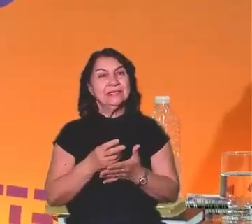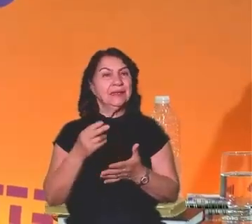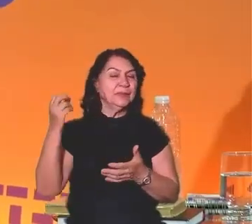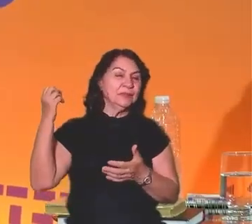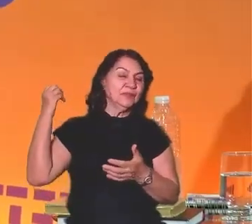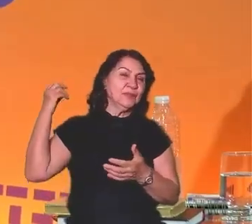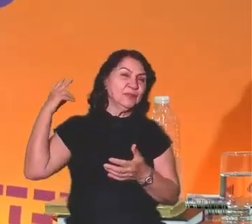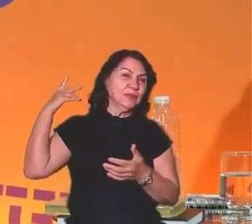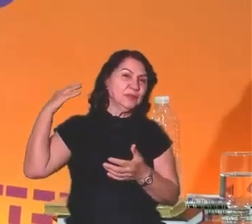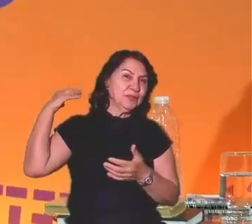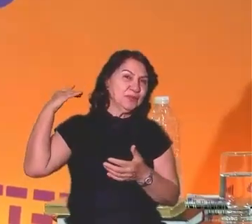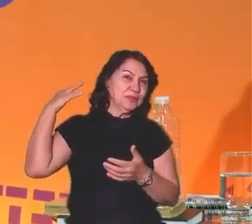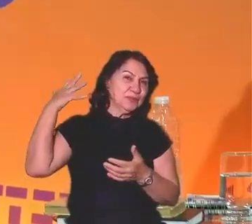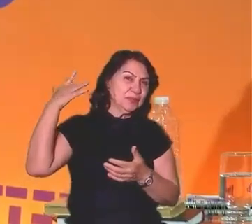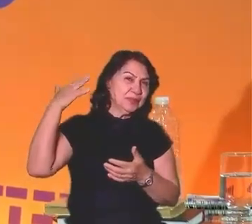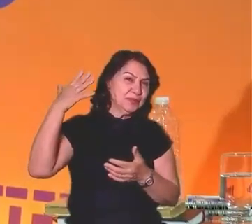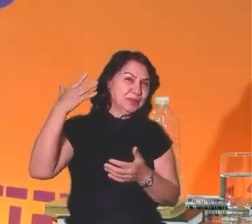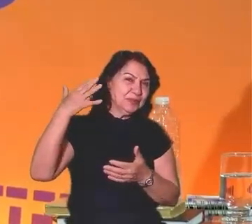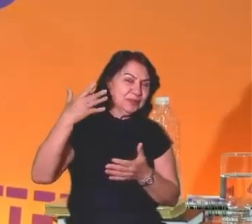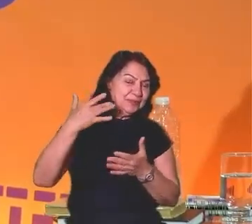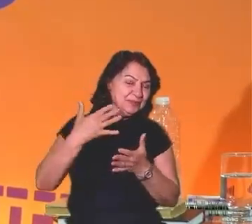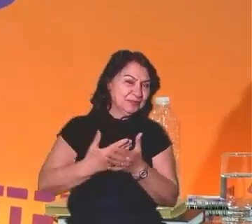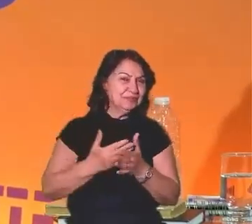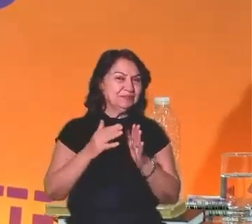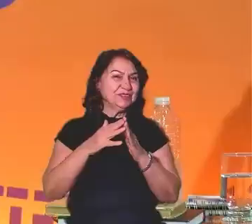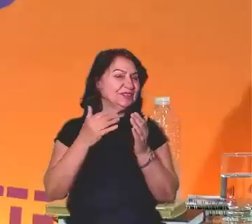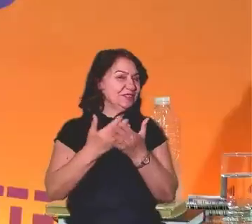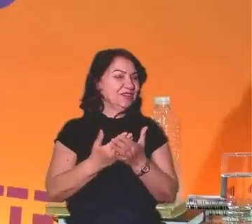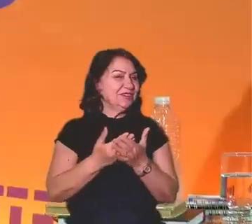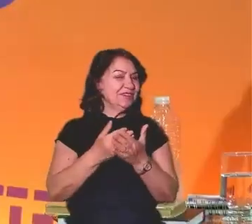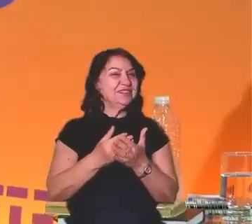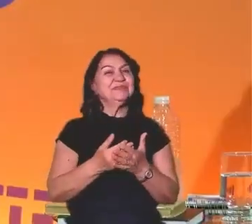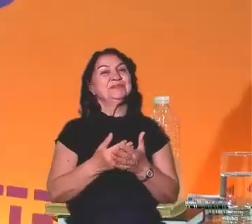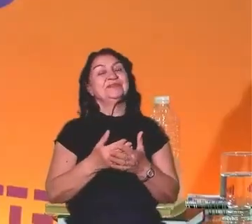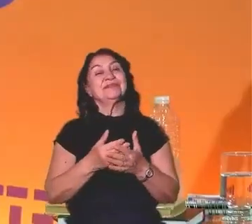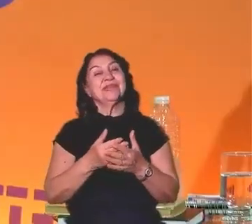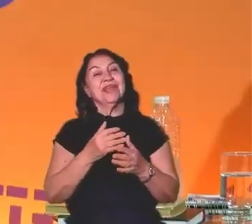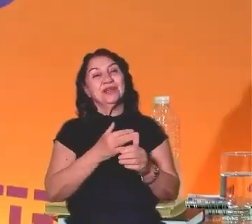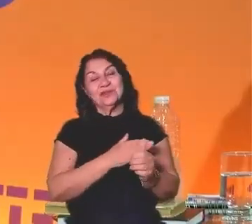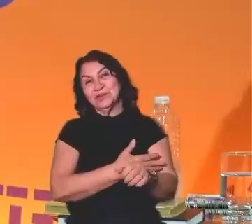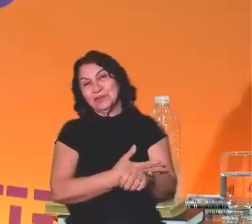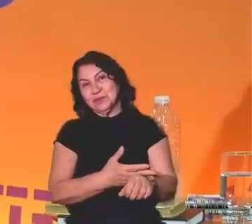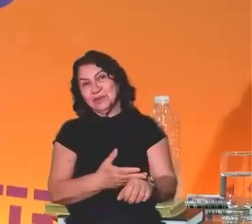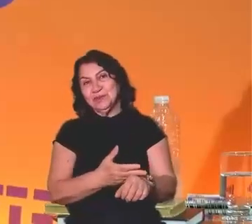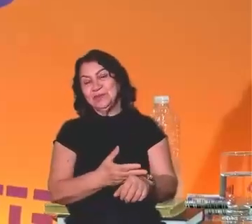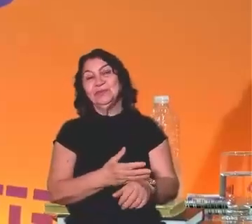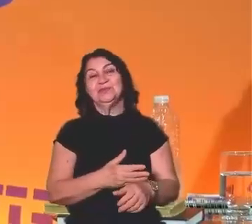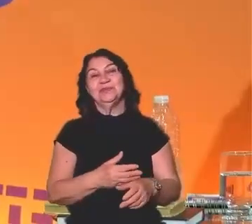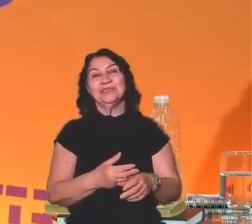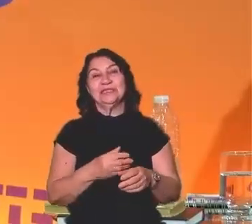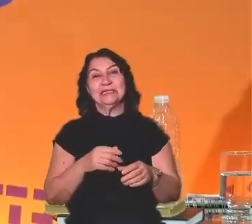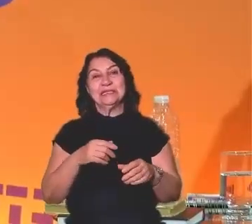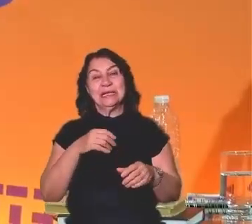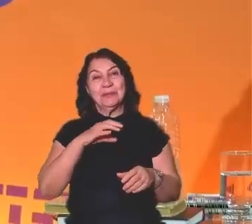a grade da matriz curricular, arte é resistência, porque, normalmente,